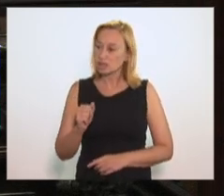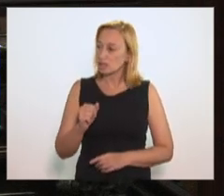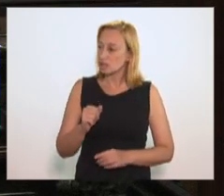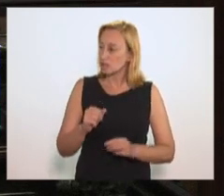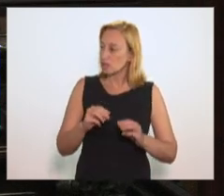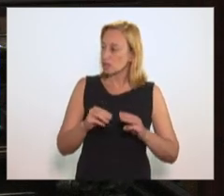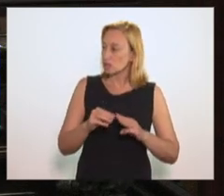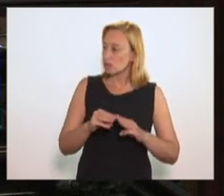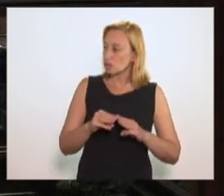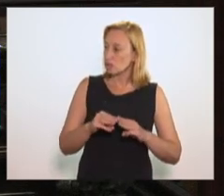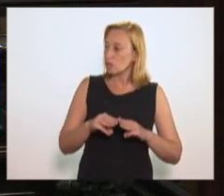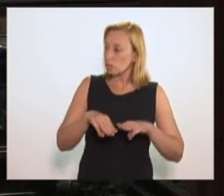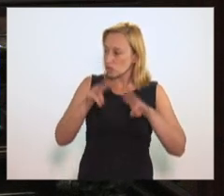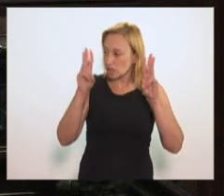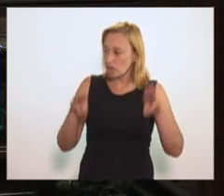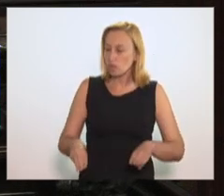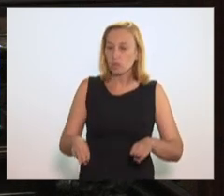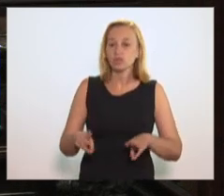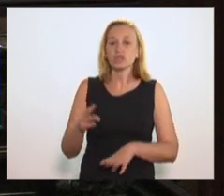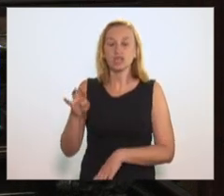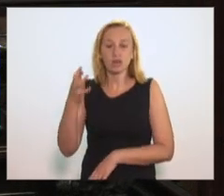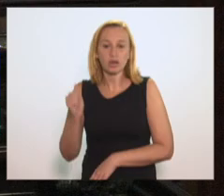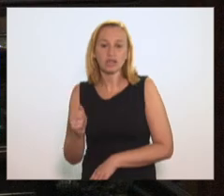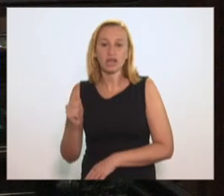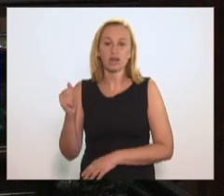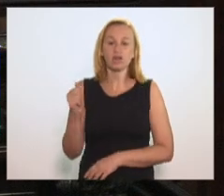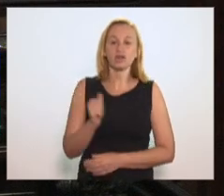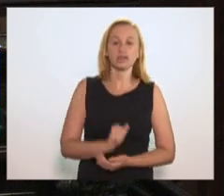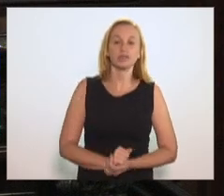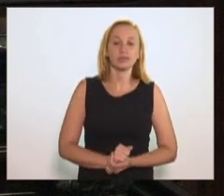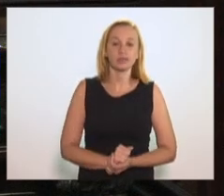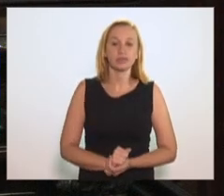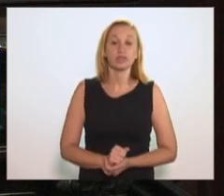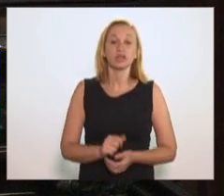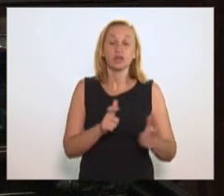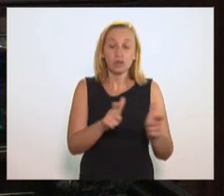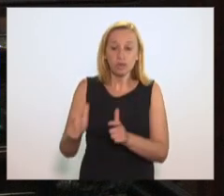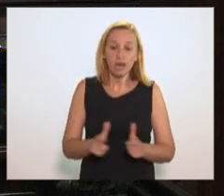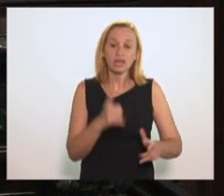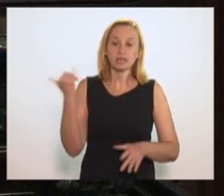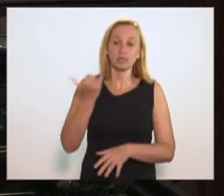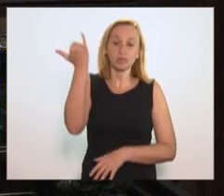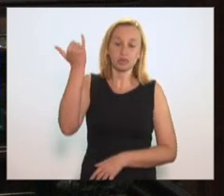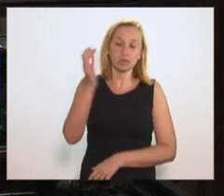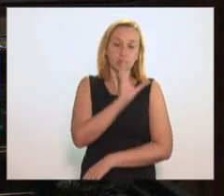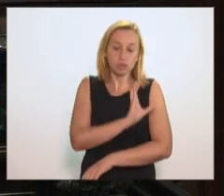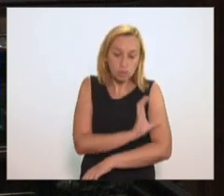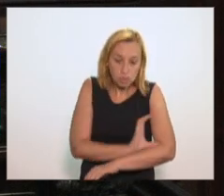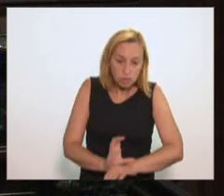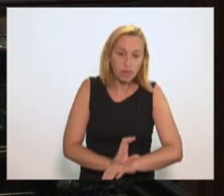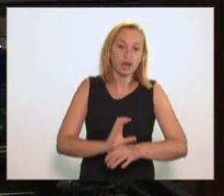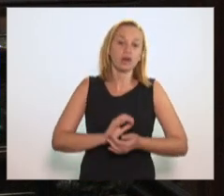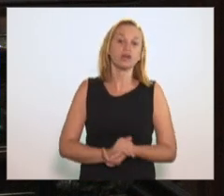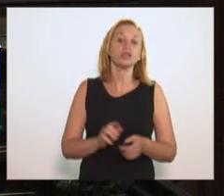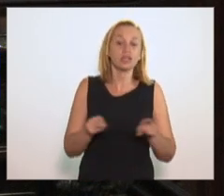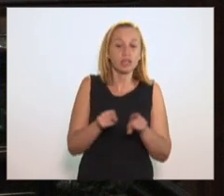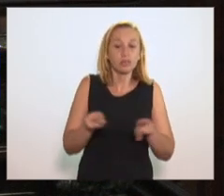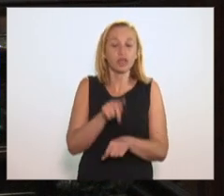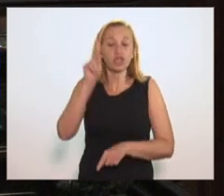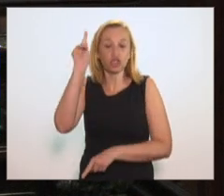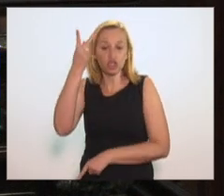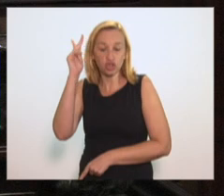que se estendem ao longo desse caminho pontos de importância cultural pontos de importância histórica